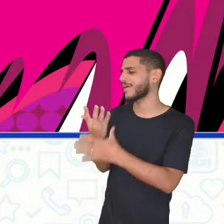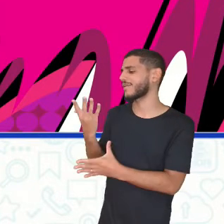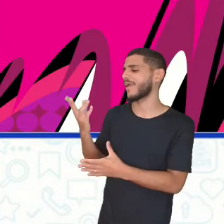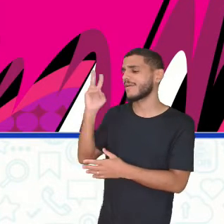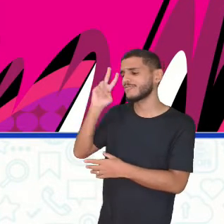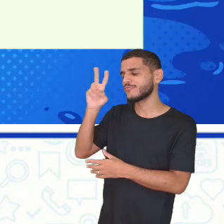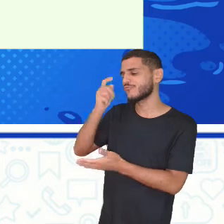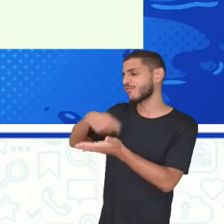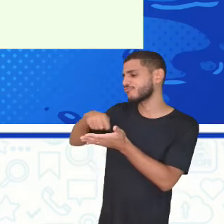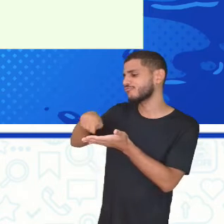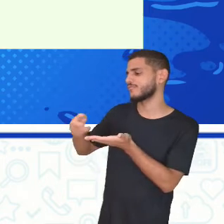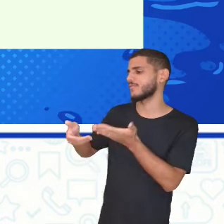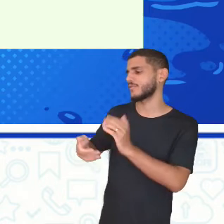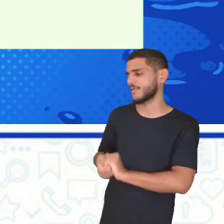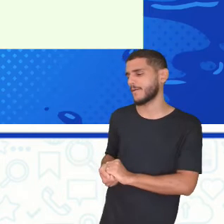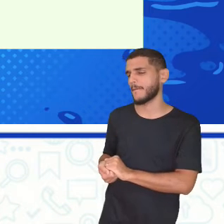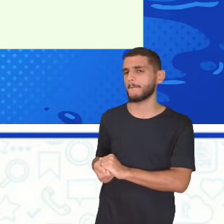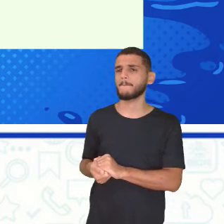histórias?